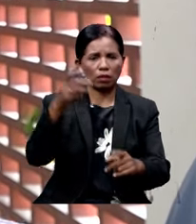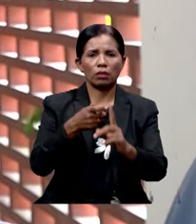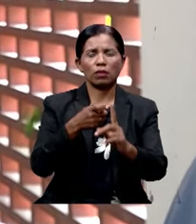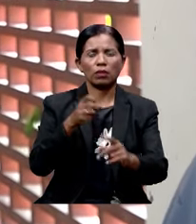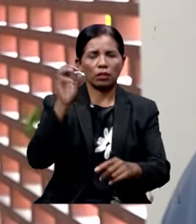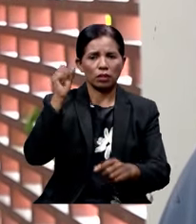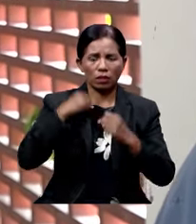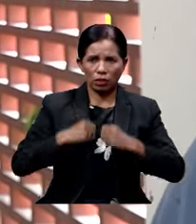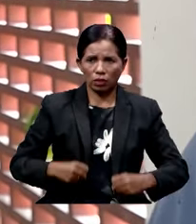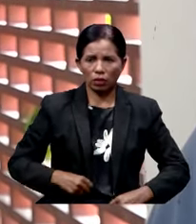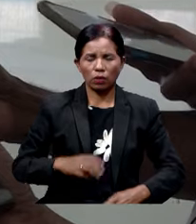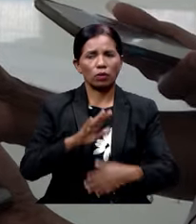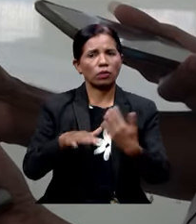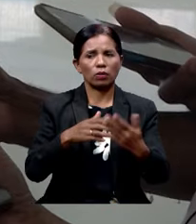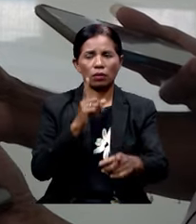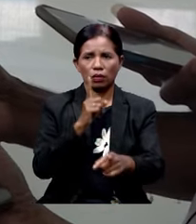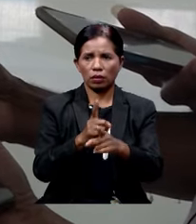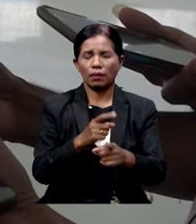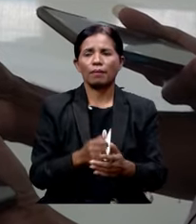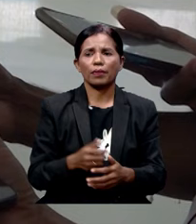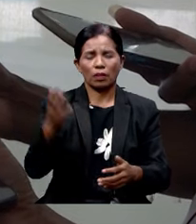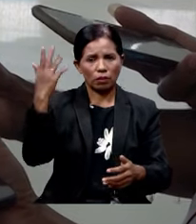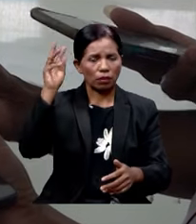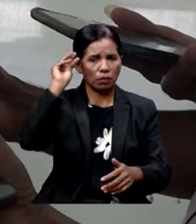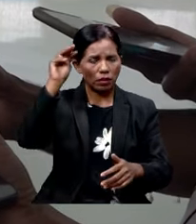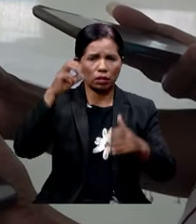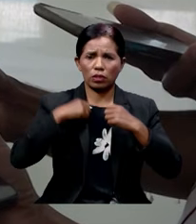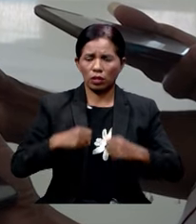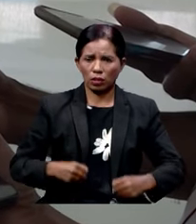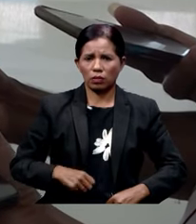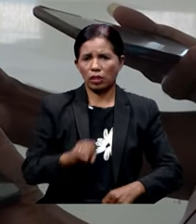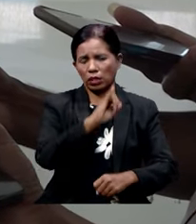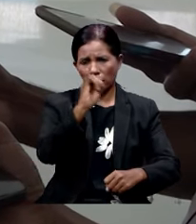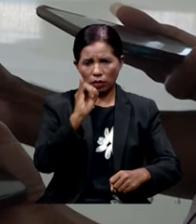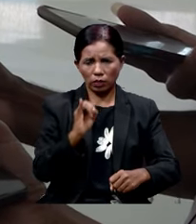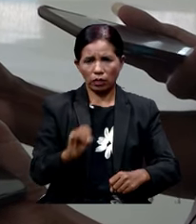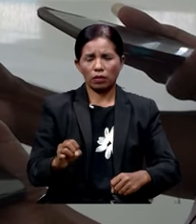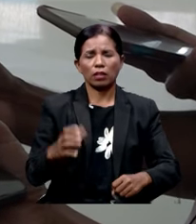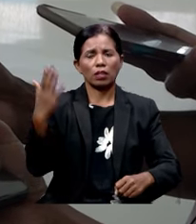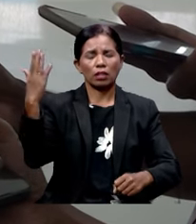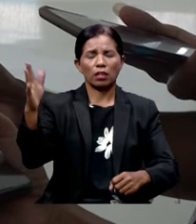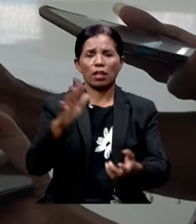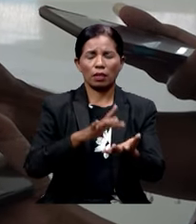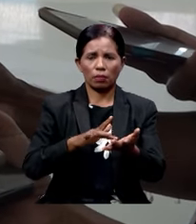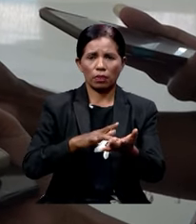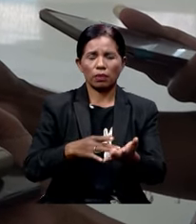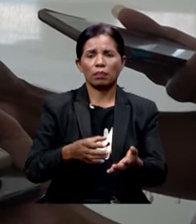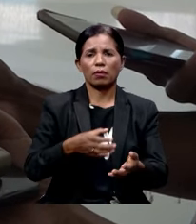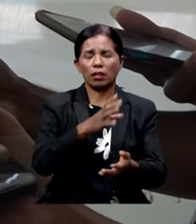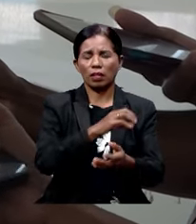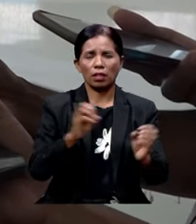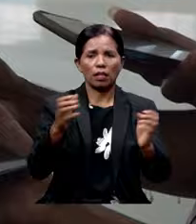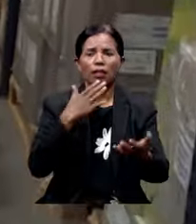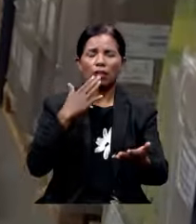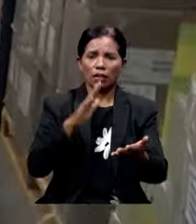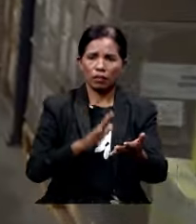orrend mai dan bototu los anan prote. Antes ne Ministério da Saúde identifica katak ia sarope ba mer balung ne bela ia qualidade